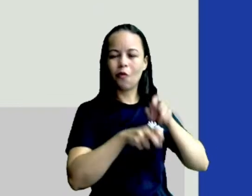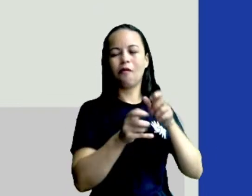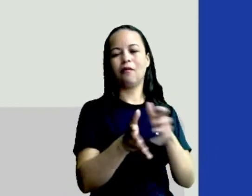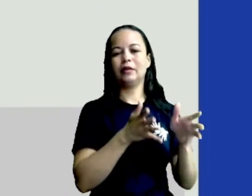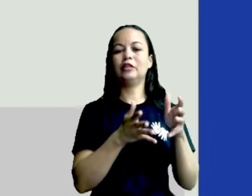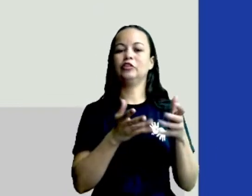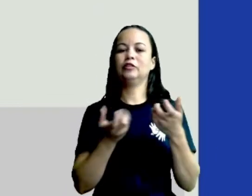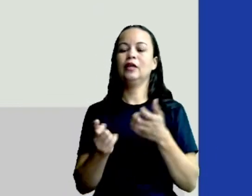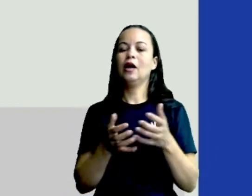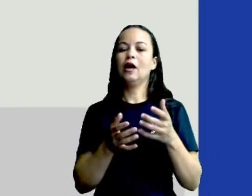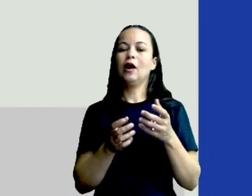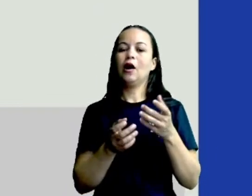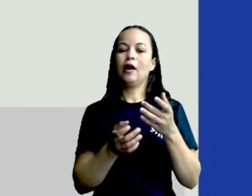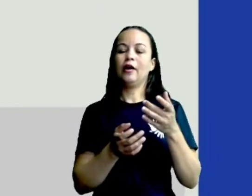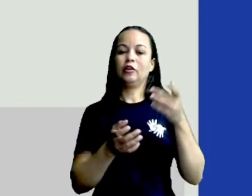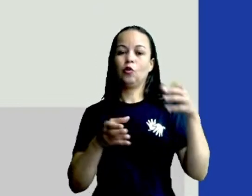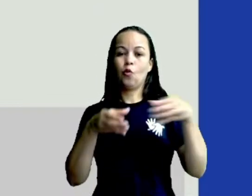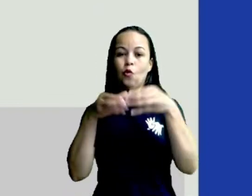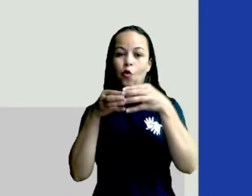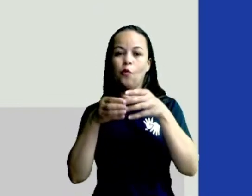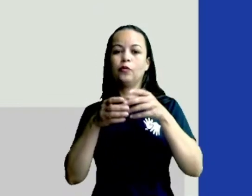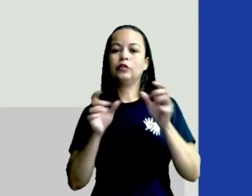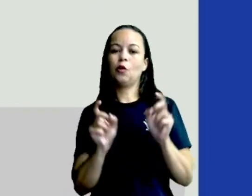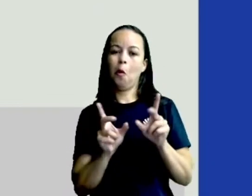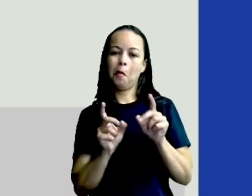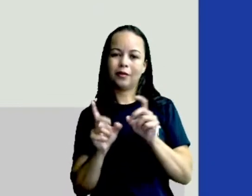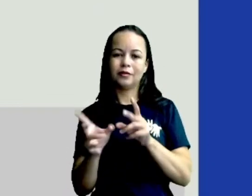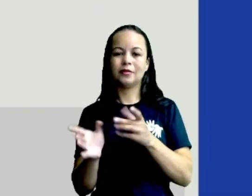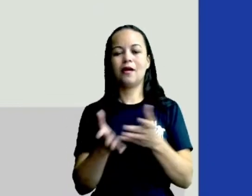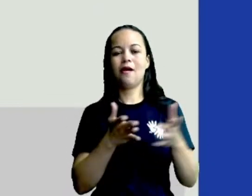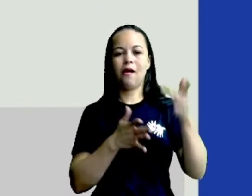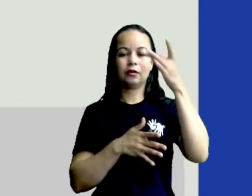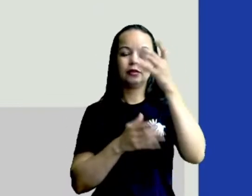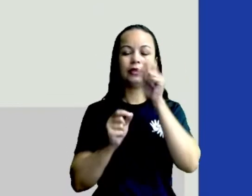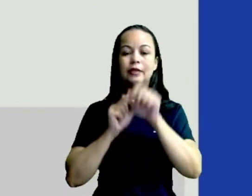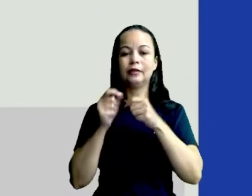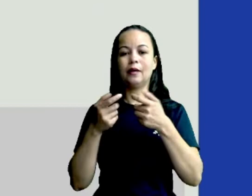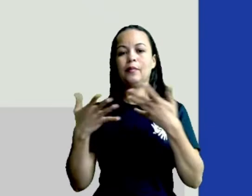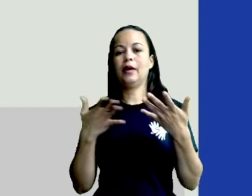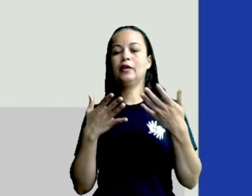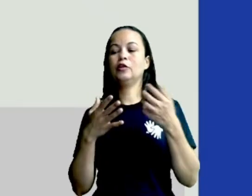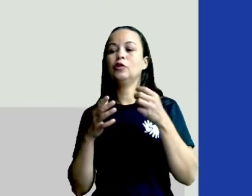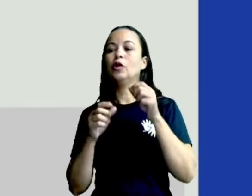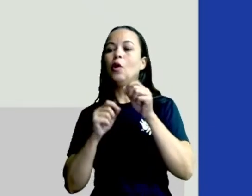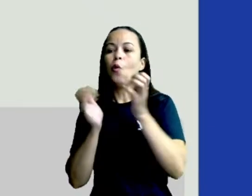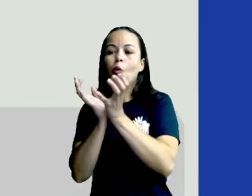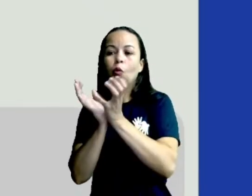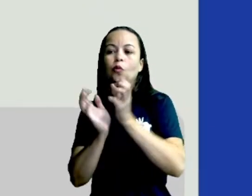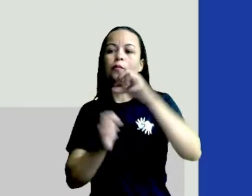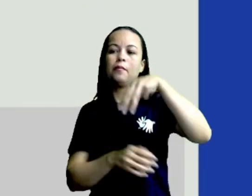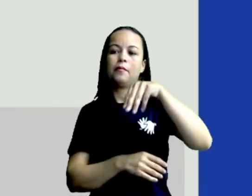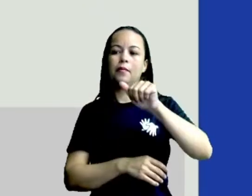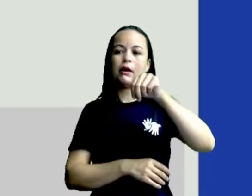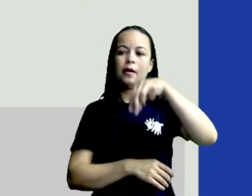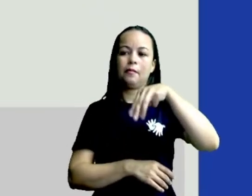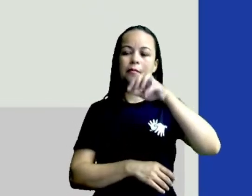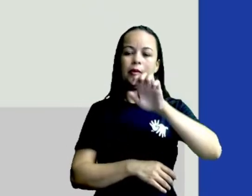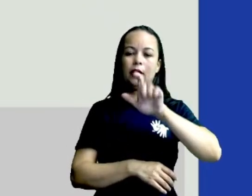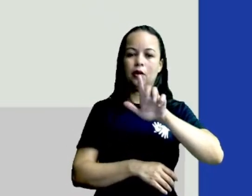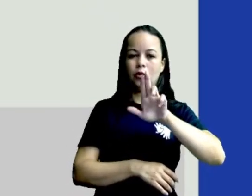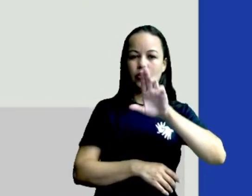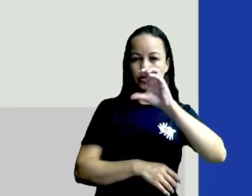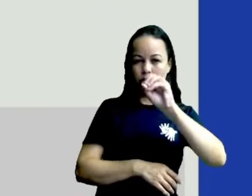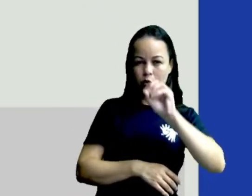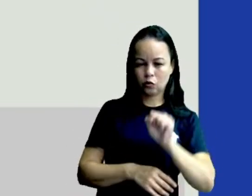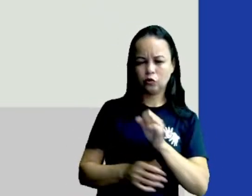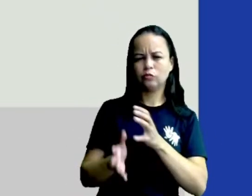aventureiros. Havia também um grande número de colonos mamelucos e poucos colonos brancos. O